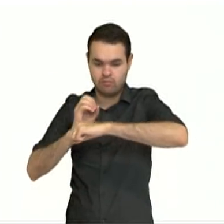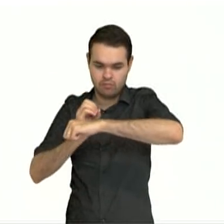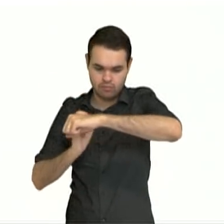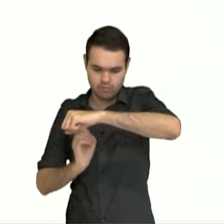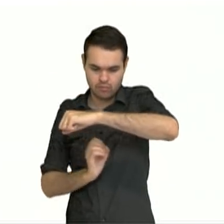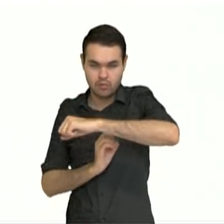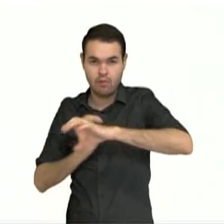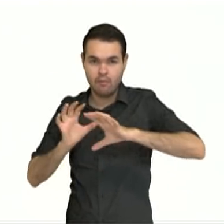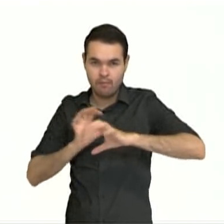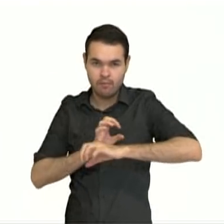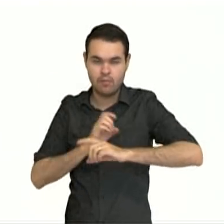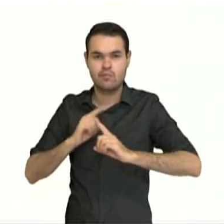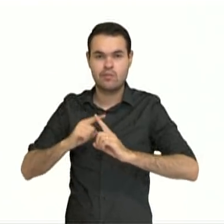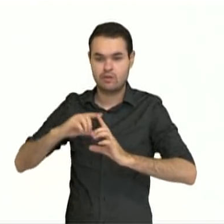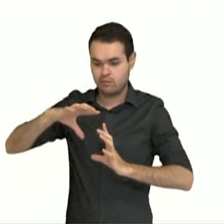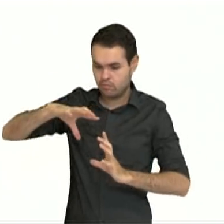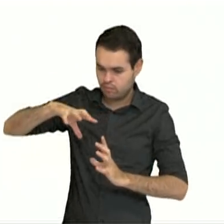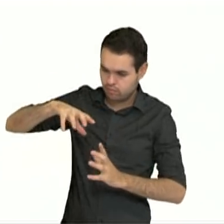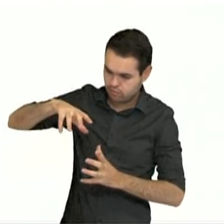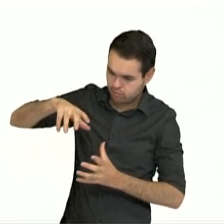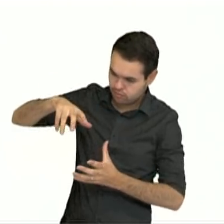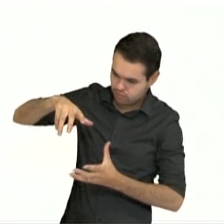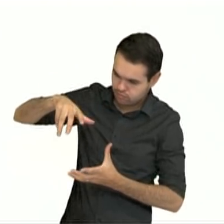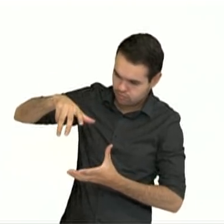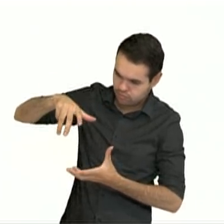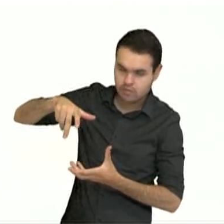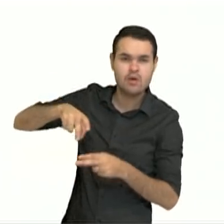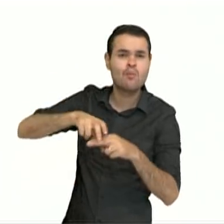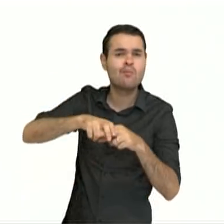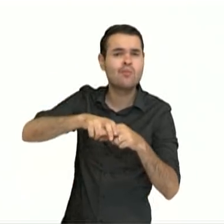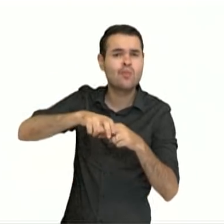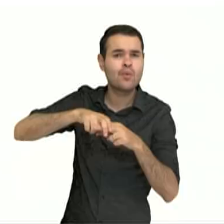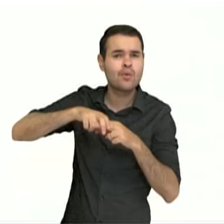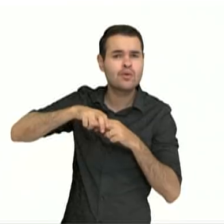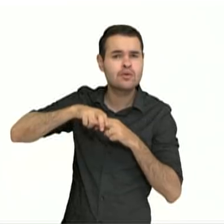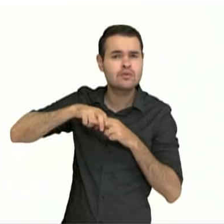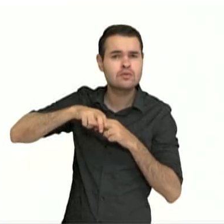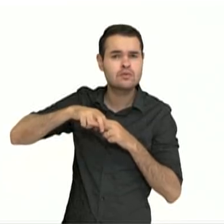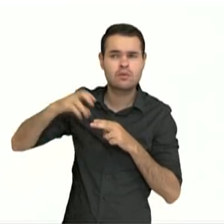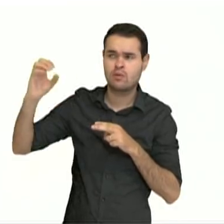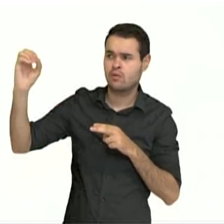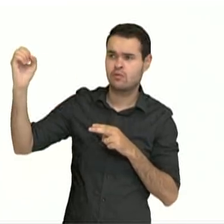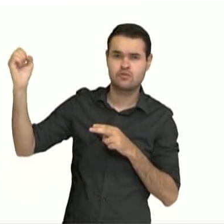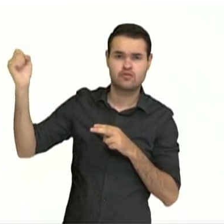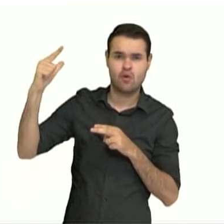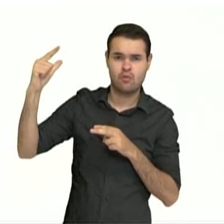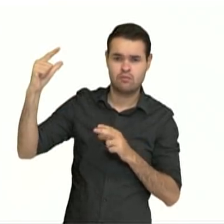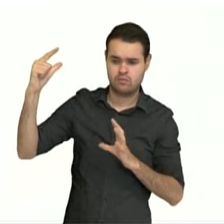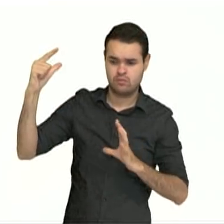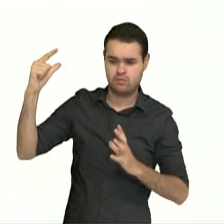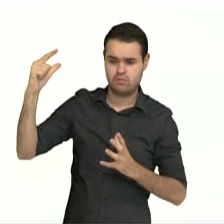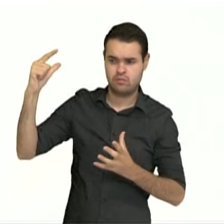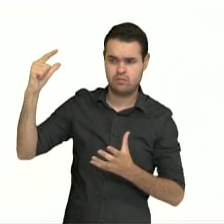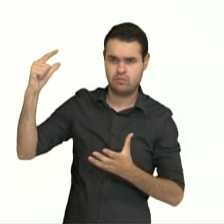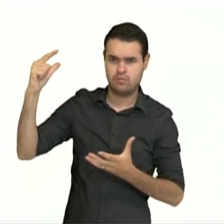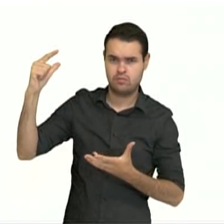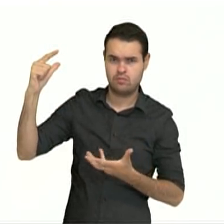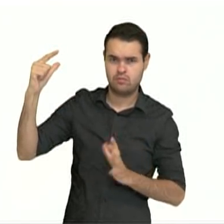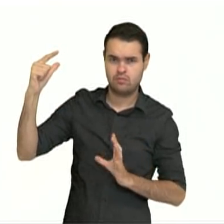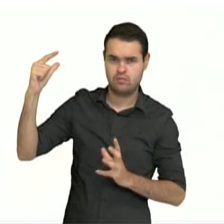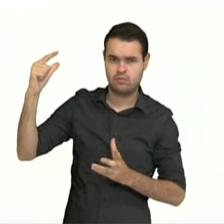Porque a Terra está girando, é por isso que acontece a sucessão de dias e noites. Tem a ver com essa característica do